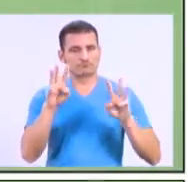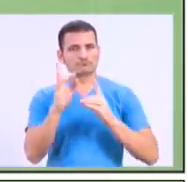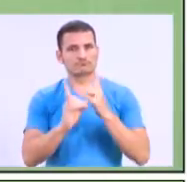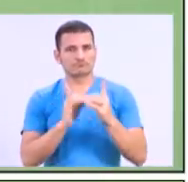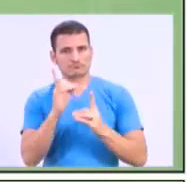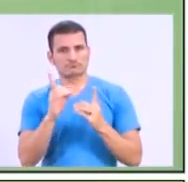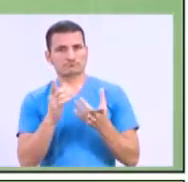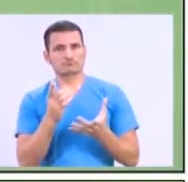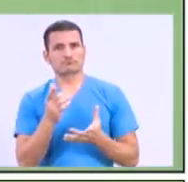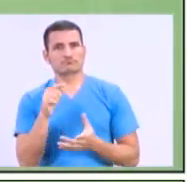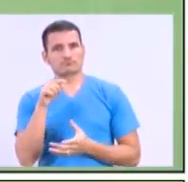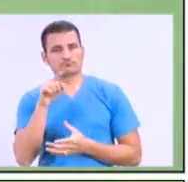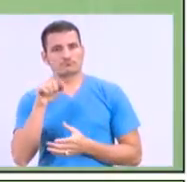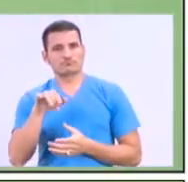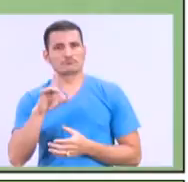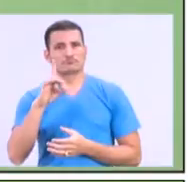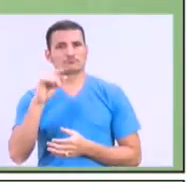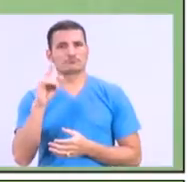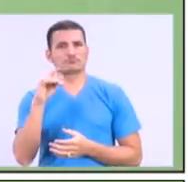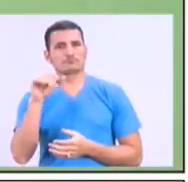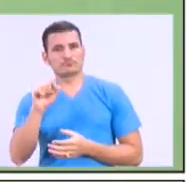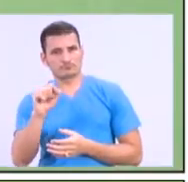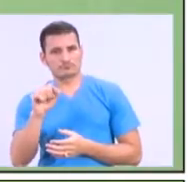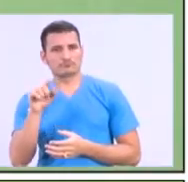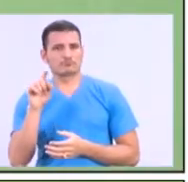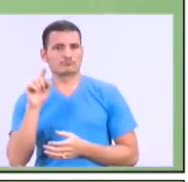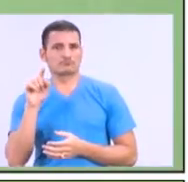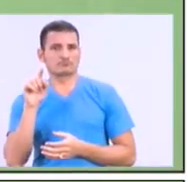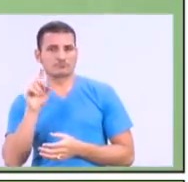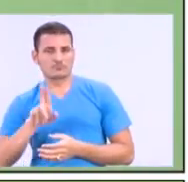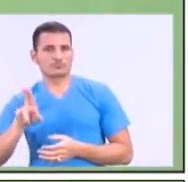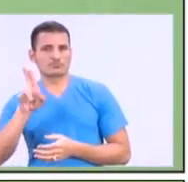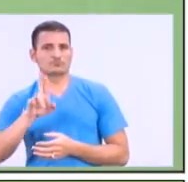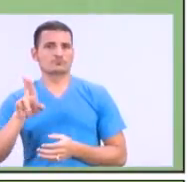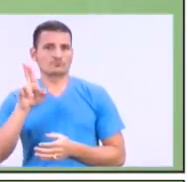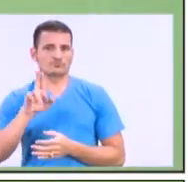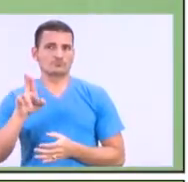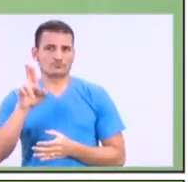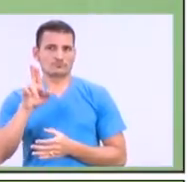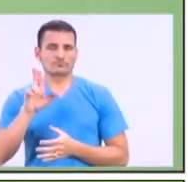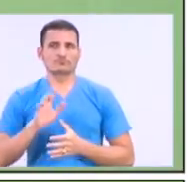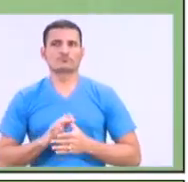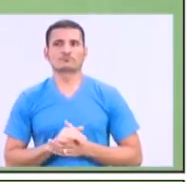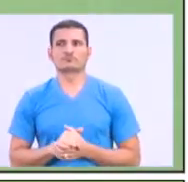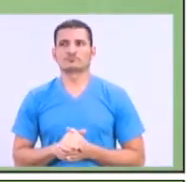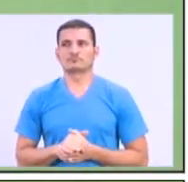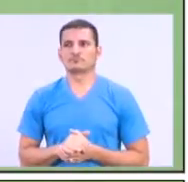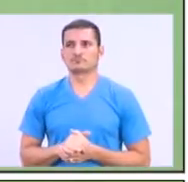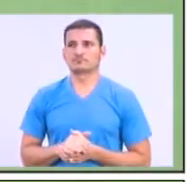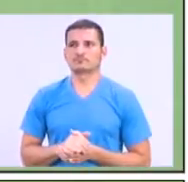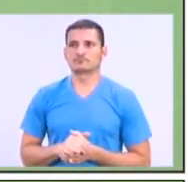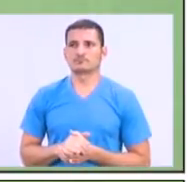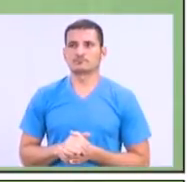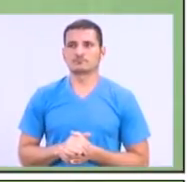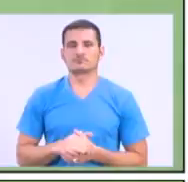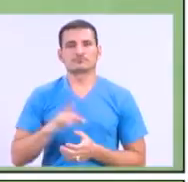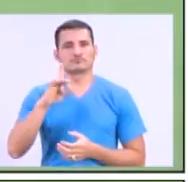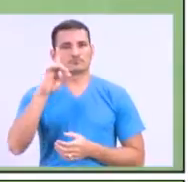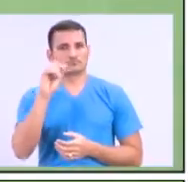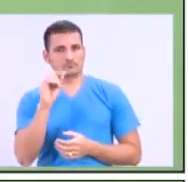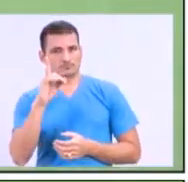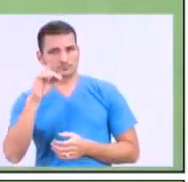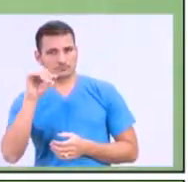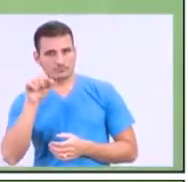fundamentados nos dados submetidos pelo usuário. Então aqui a gente tem uma informação importante. Dados submetidos